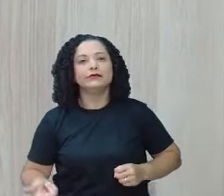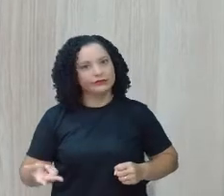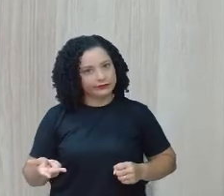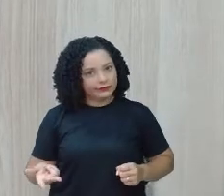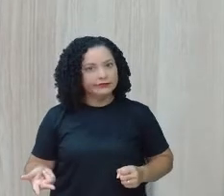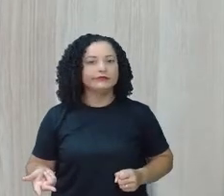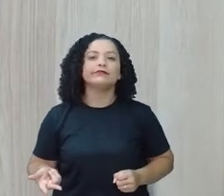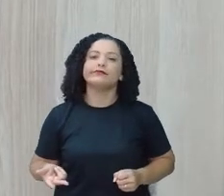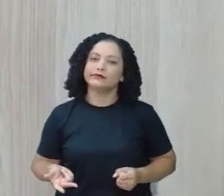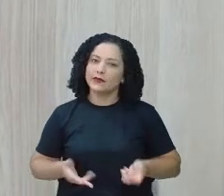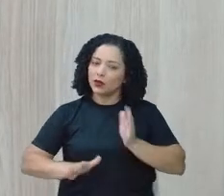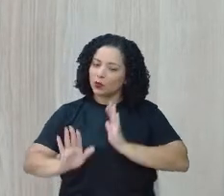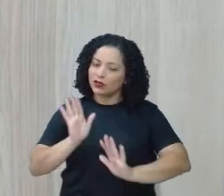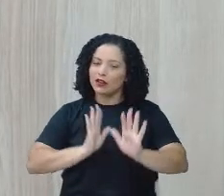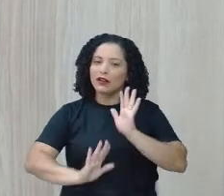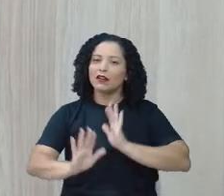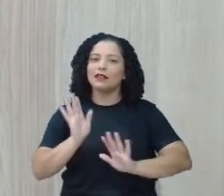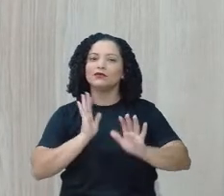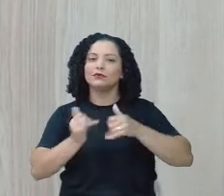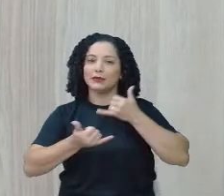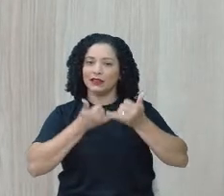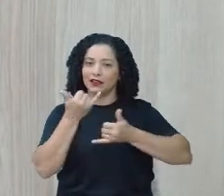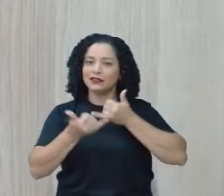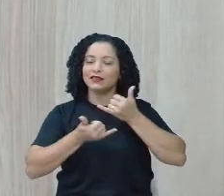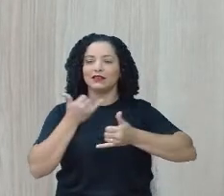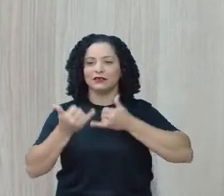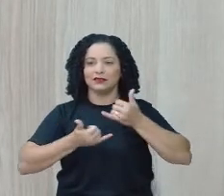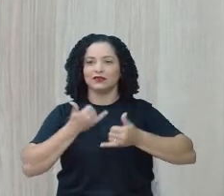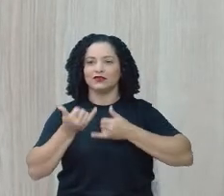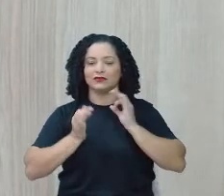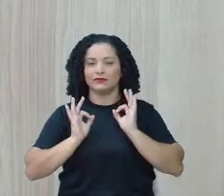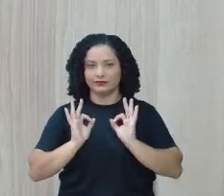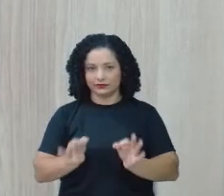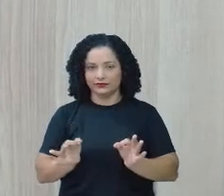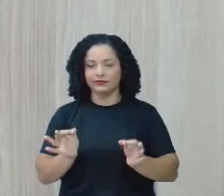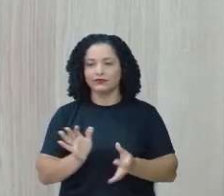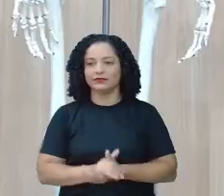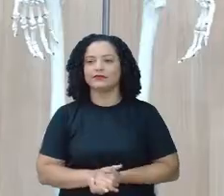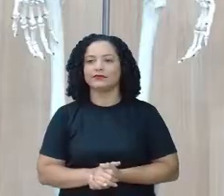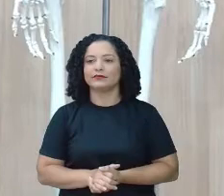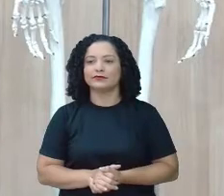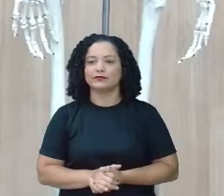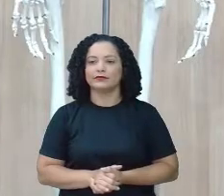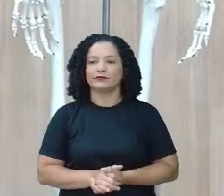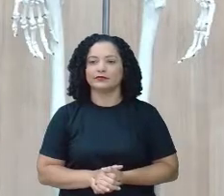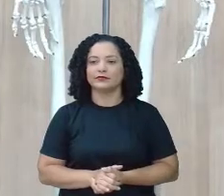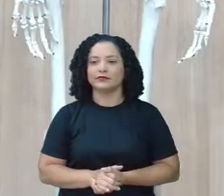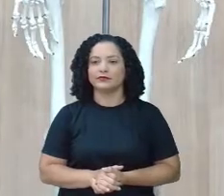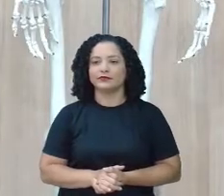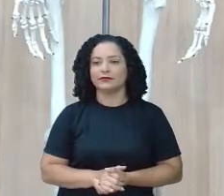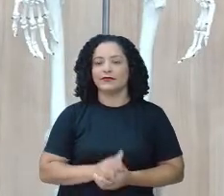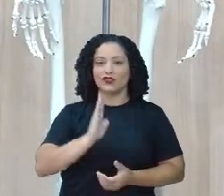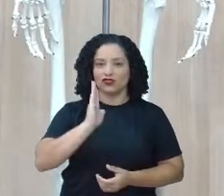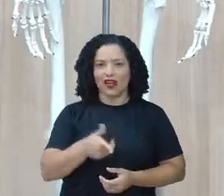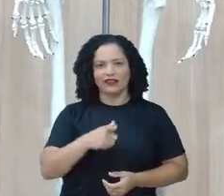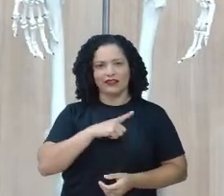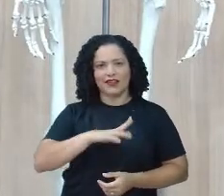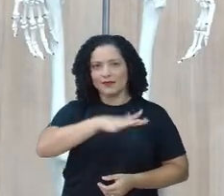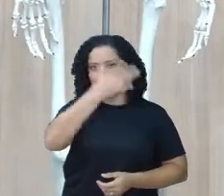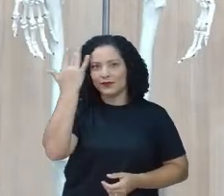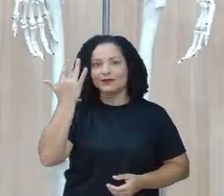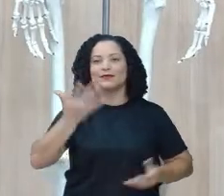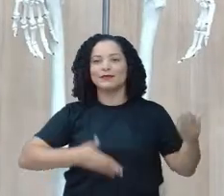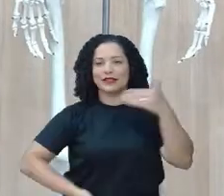Então, bastante cuidado com as brincadeiras nossas do dia a dia, professora. Ok, Cláudia, que bom que já tem gente aí interagindo,